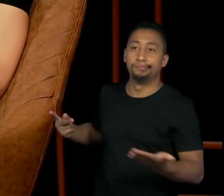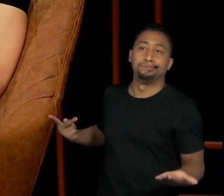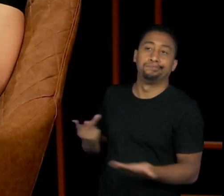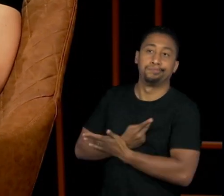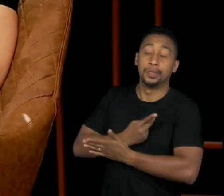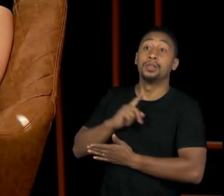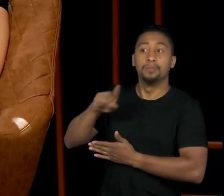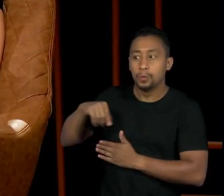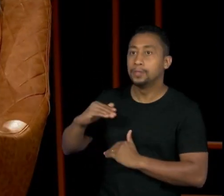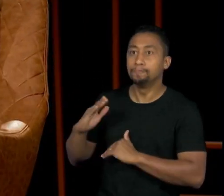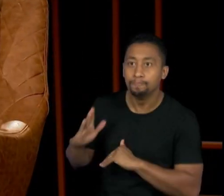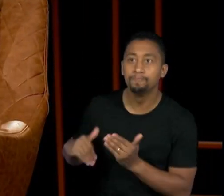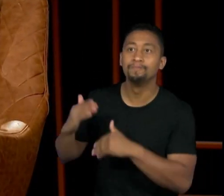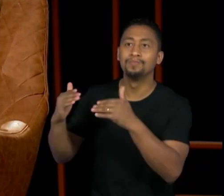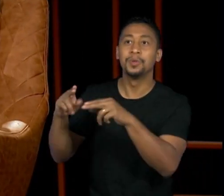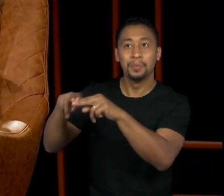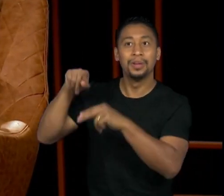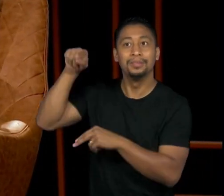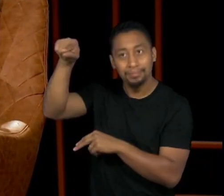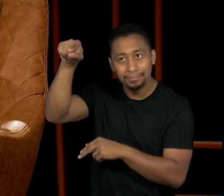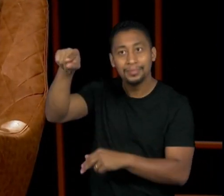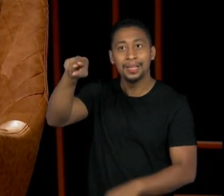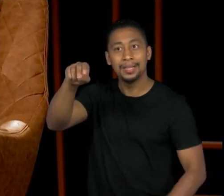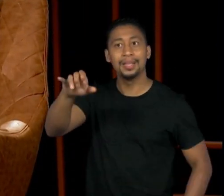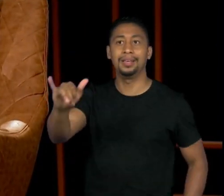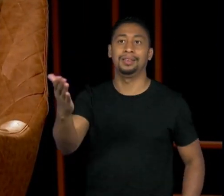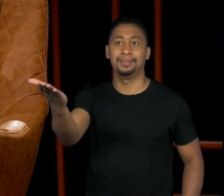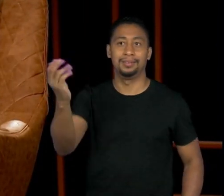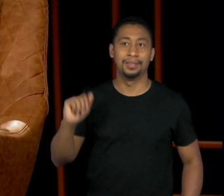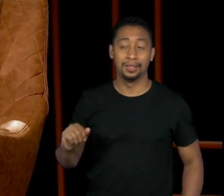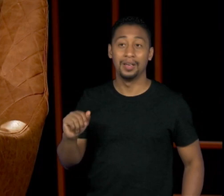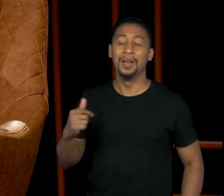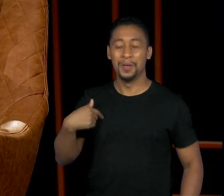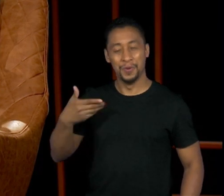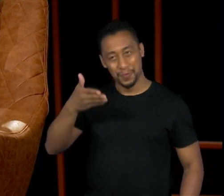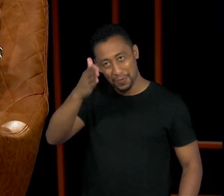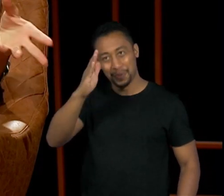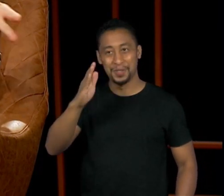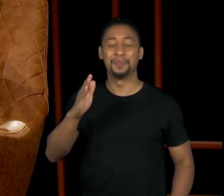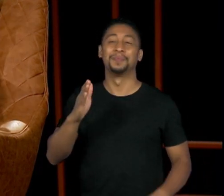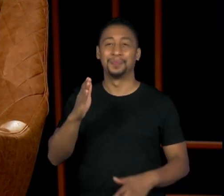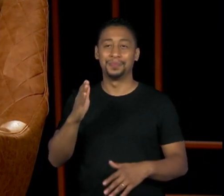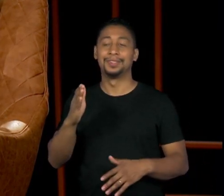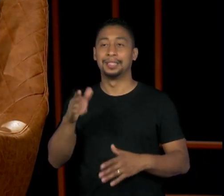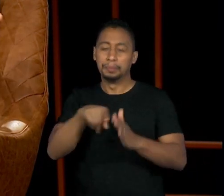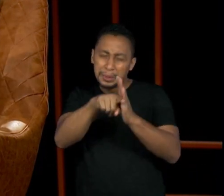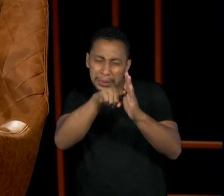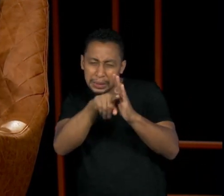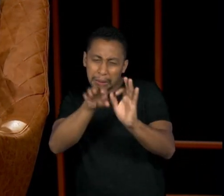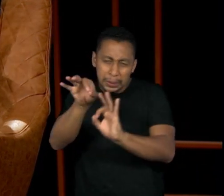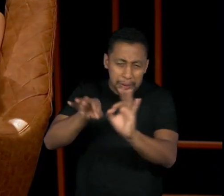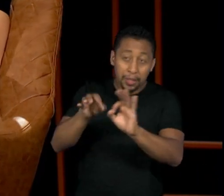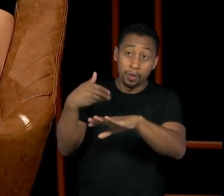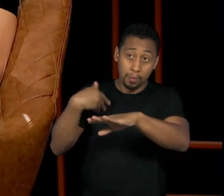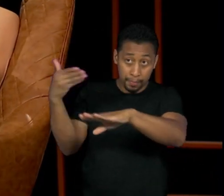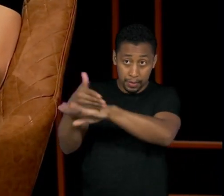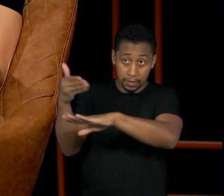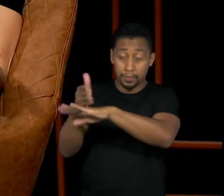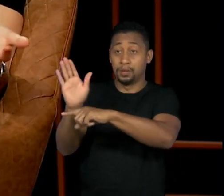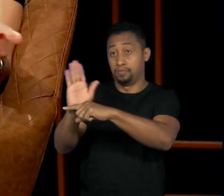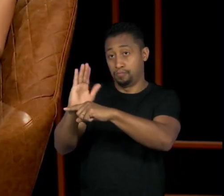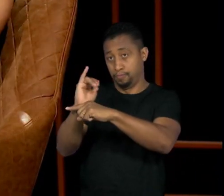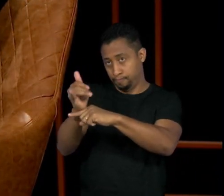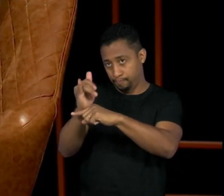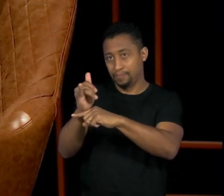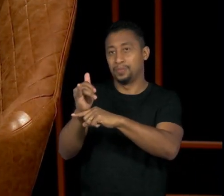esse artista. Recentemente eu fui pesquisar os Secos e Molhados, porque eu participei de um documentário, e fui pesquisar muito profundamente os Secos e Molhados.